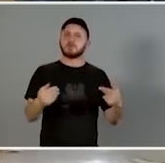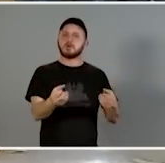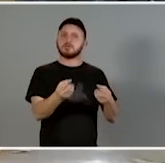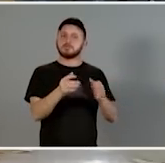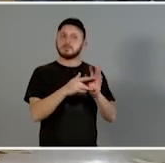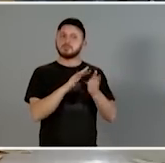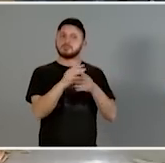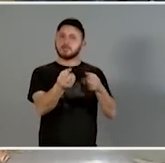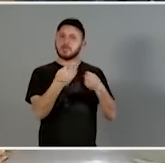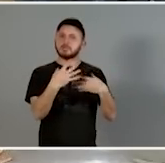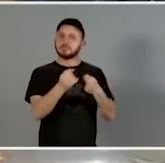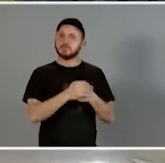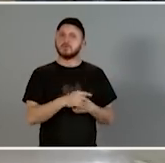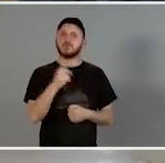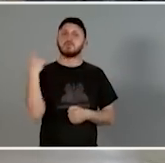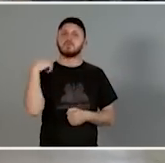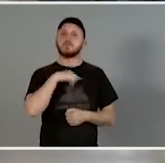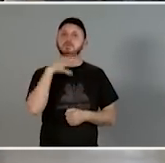Eu queria começar dizendo